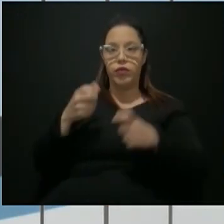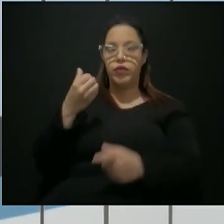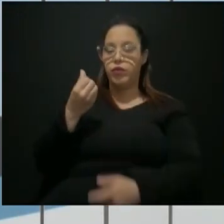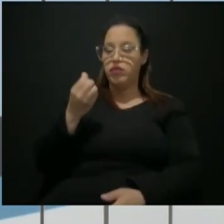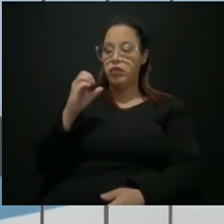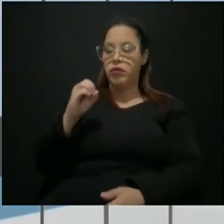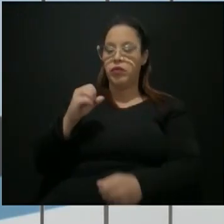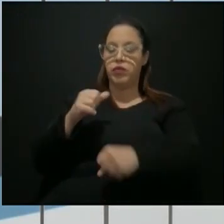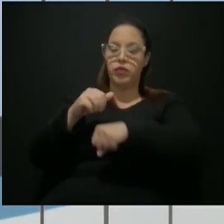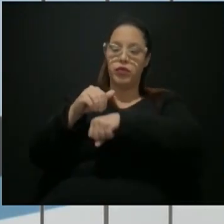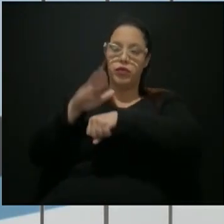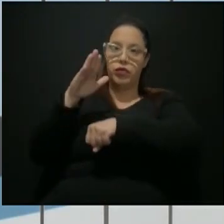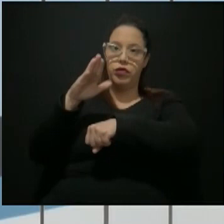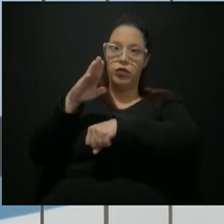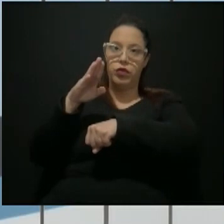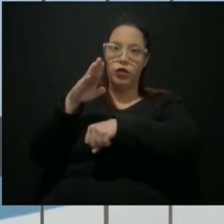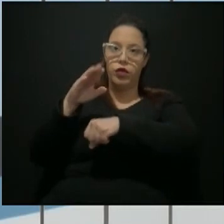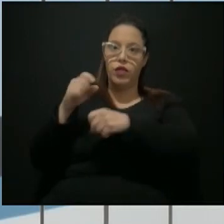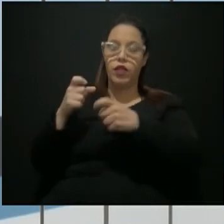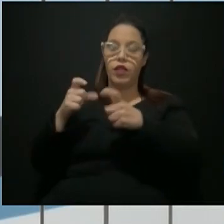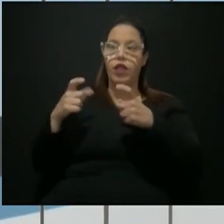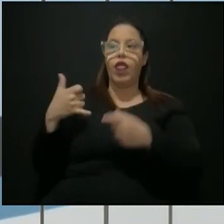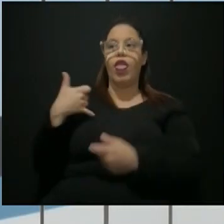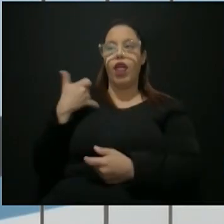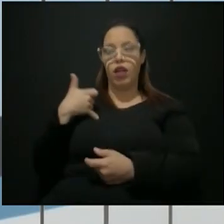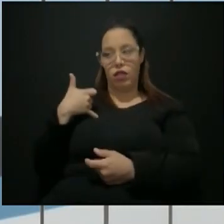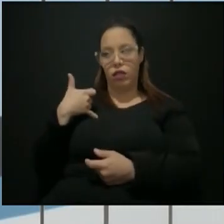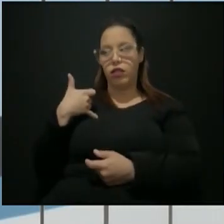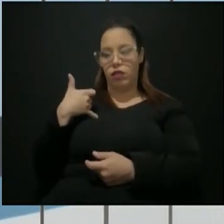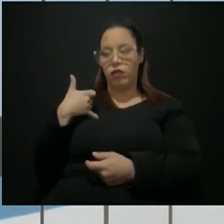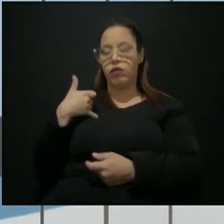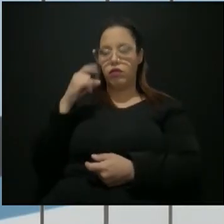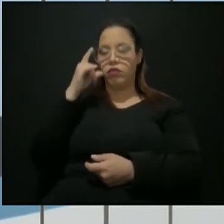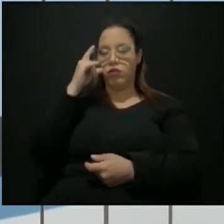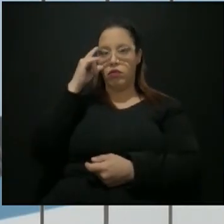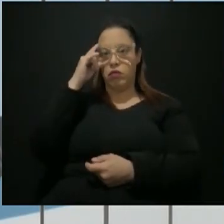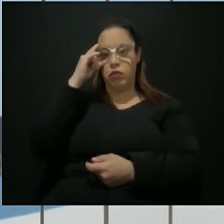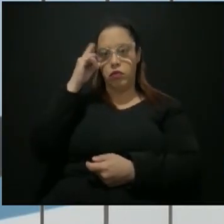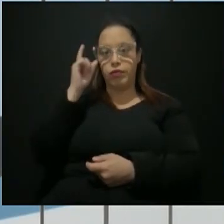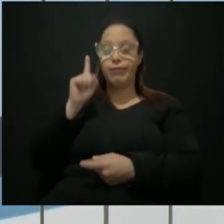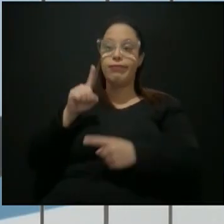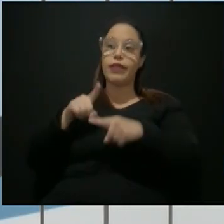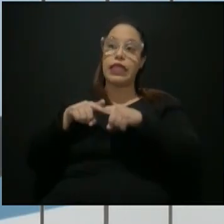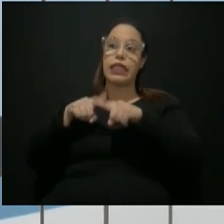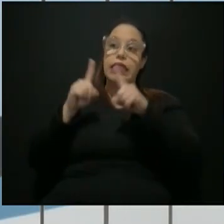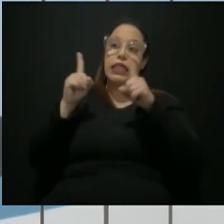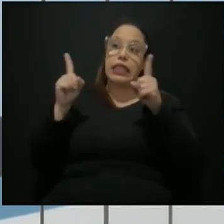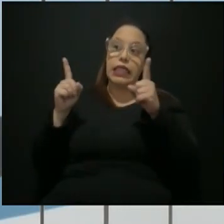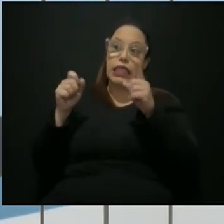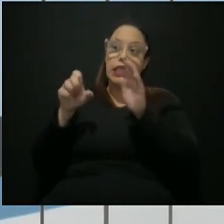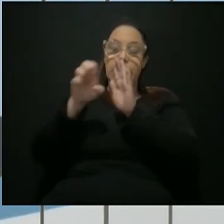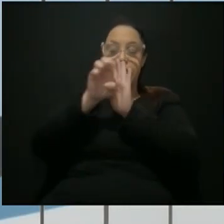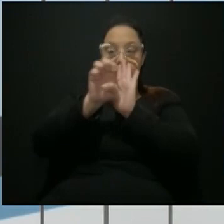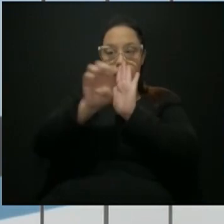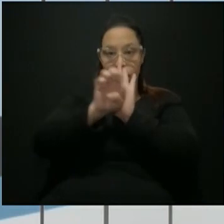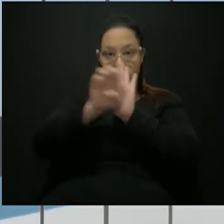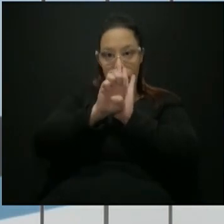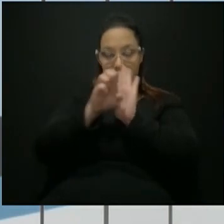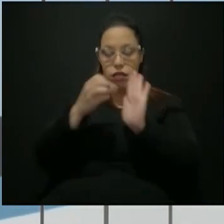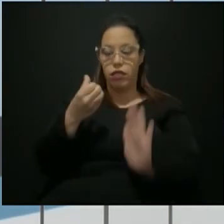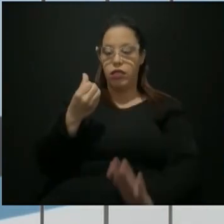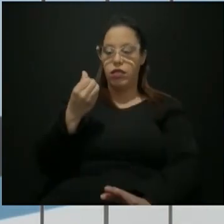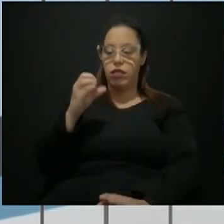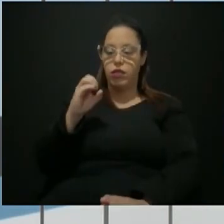de idade cronológica. No entanto, né, no ato dessa definição de pessoas com 60 anos com